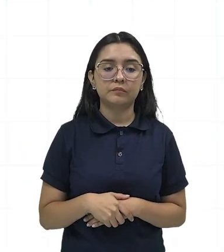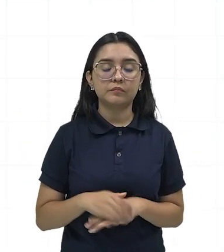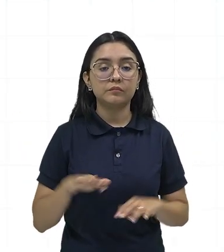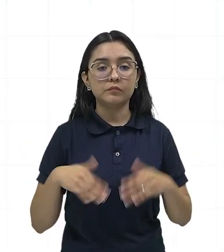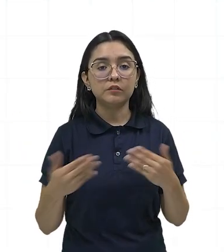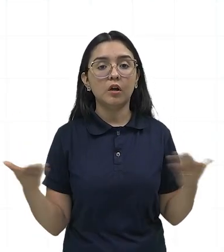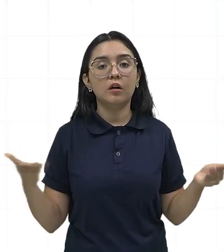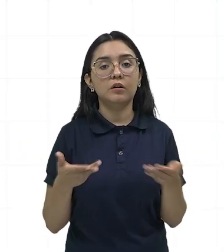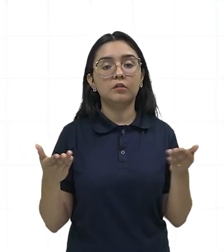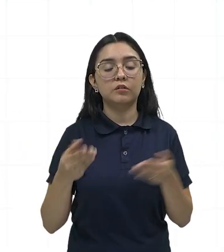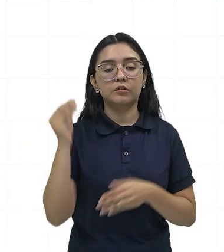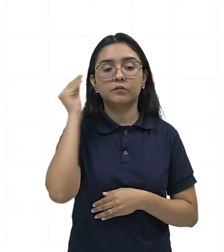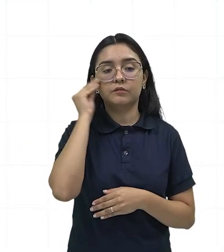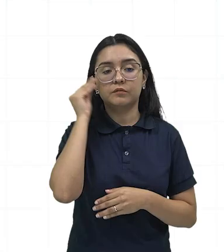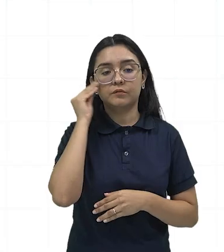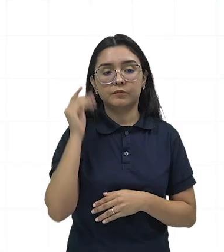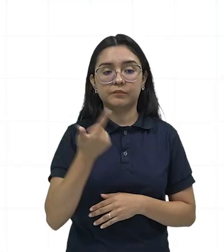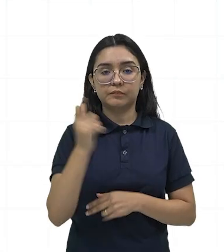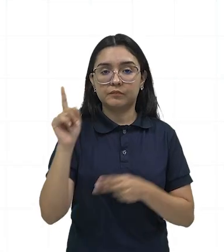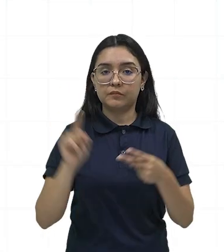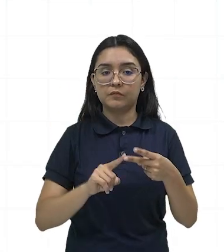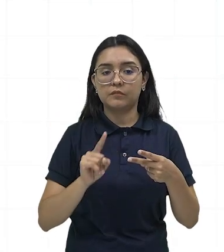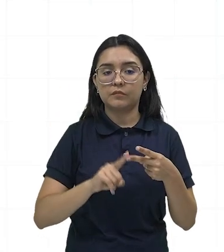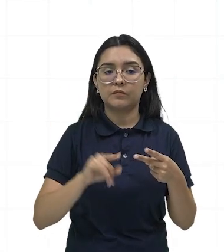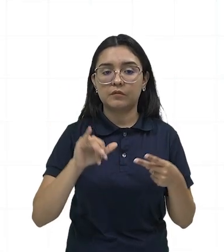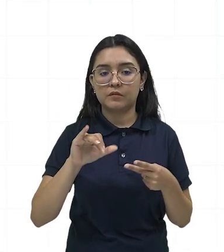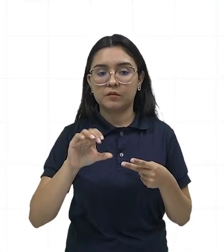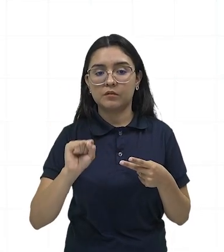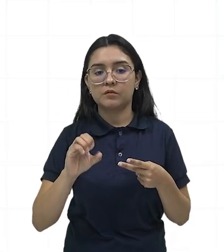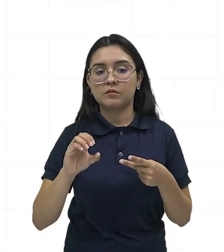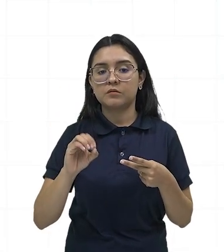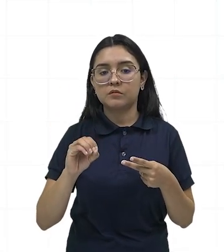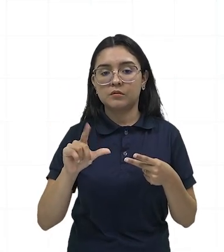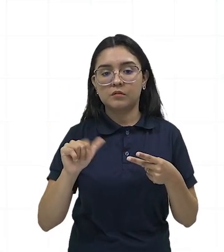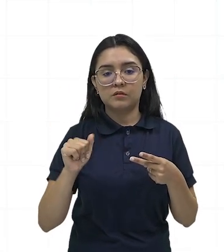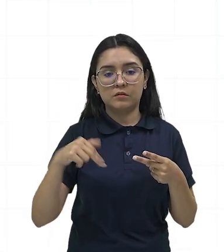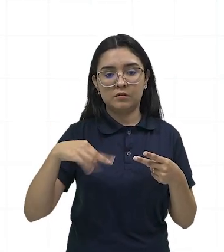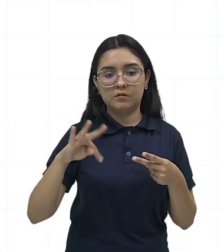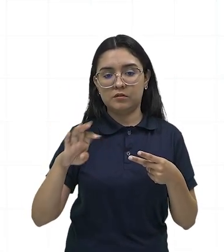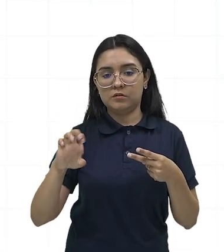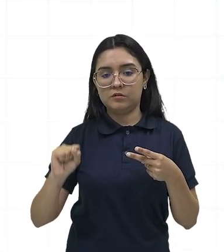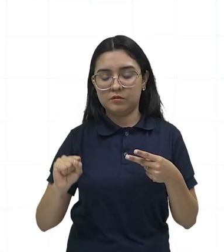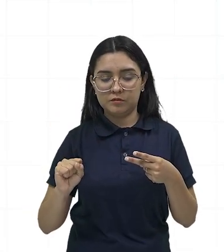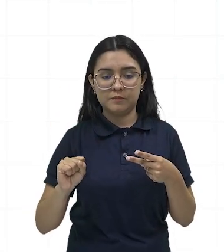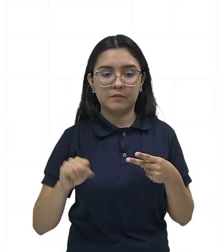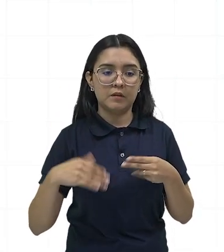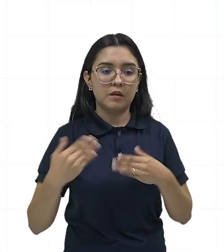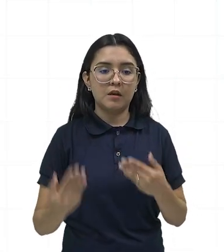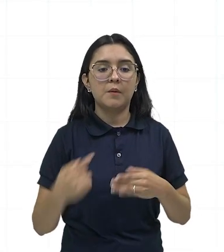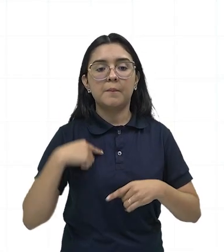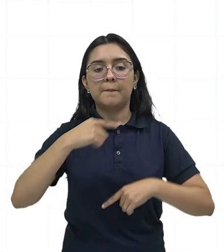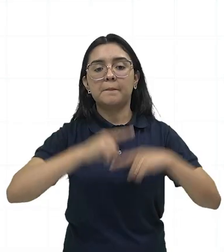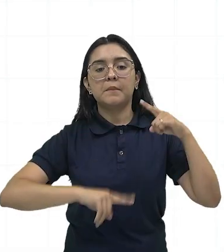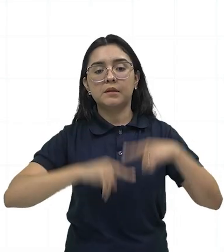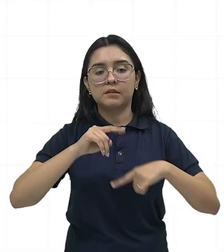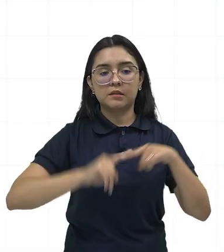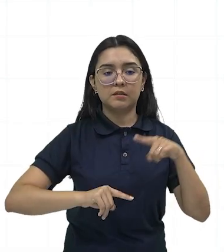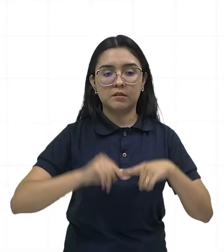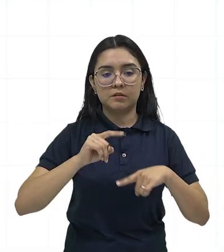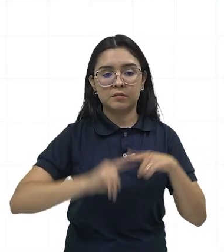vamos ver um pouquinho sobre os isolantes, né? Então, os materiais isolantes são aqueles que